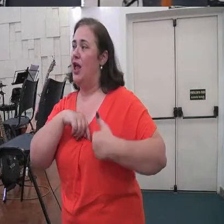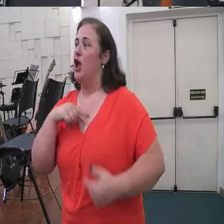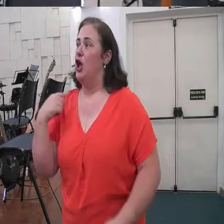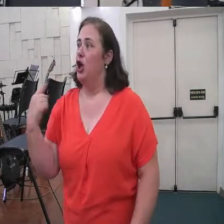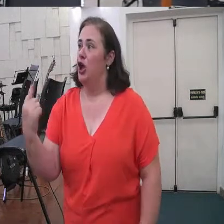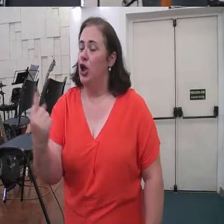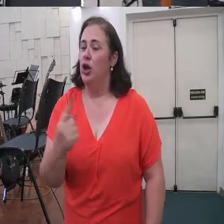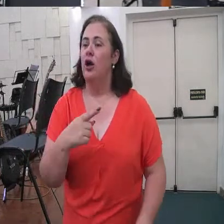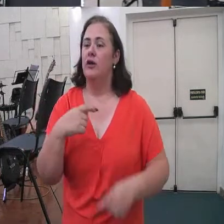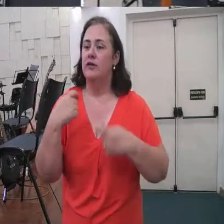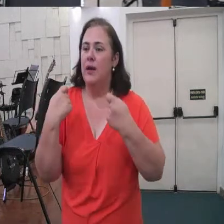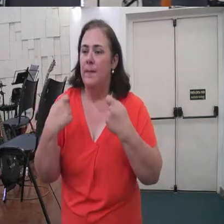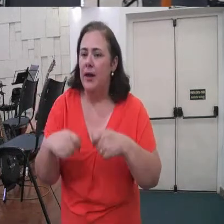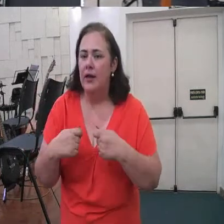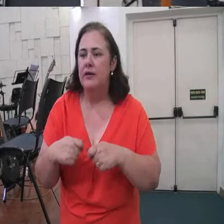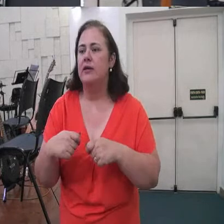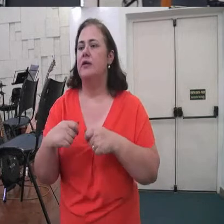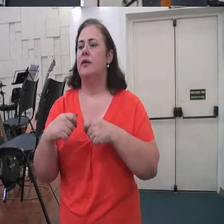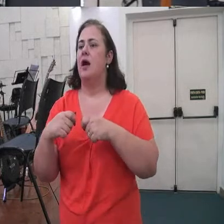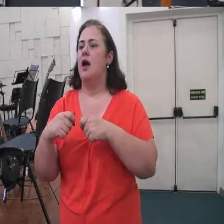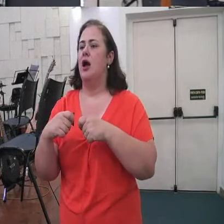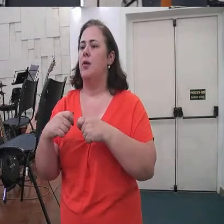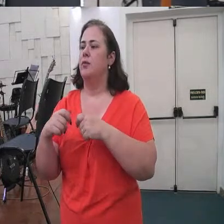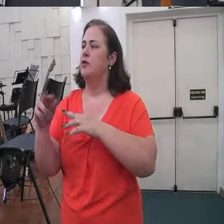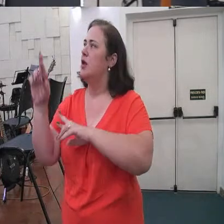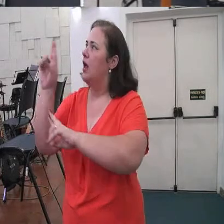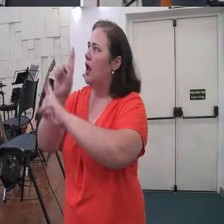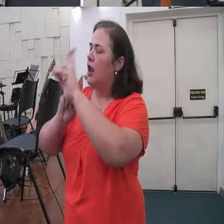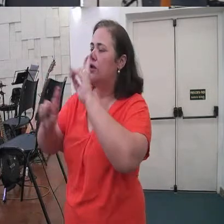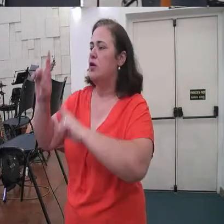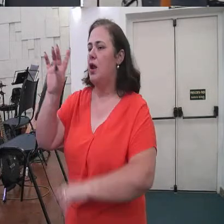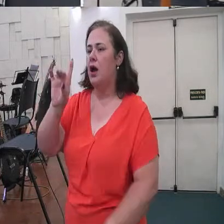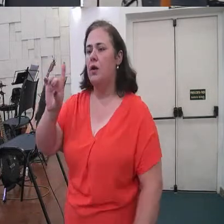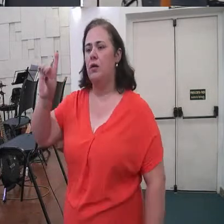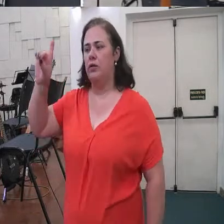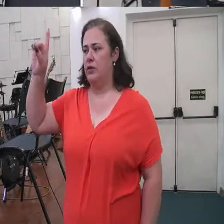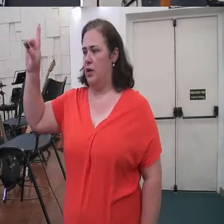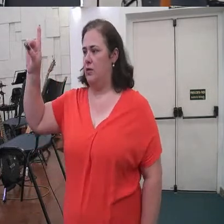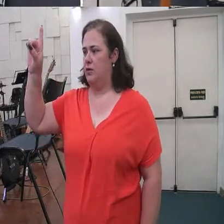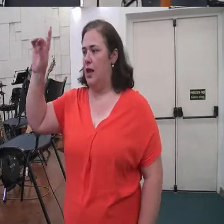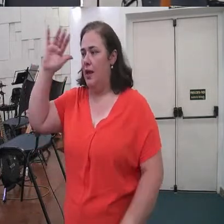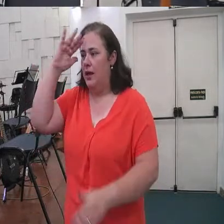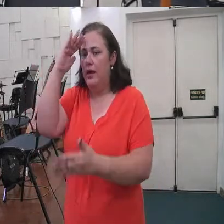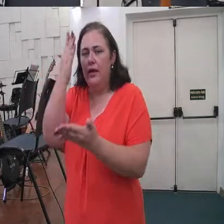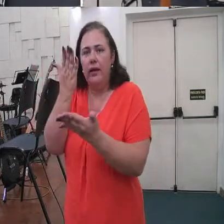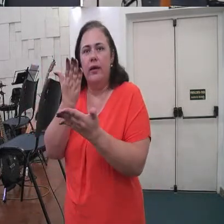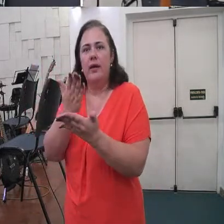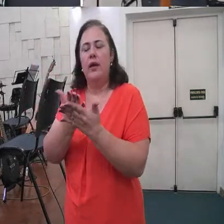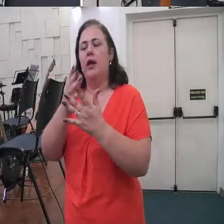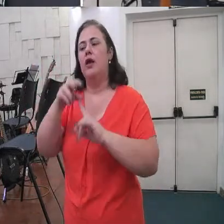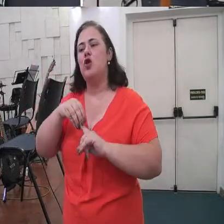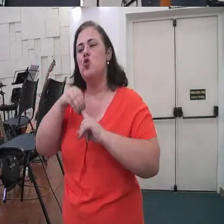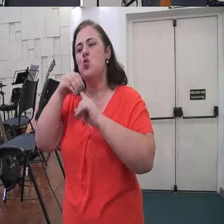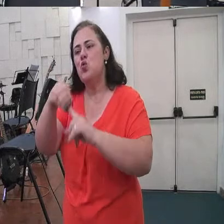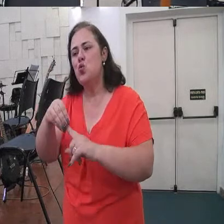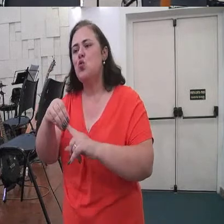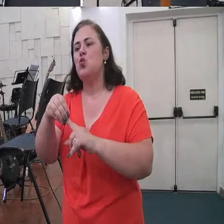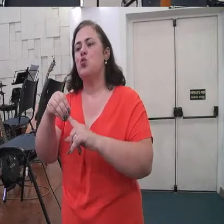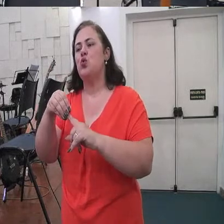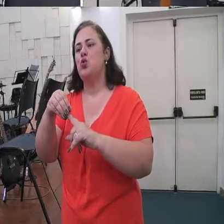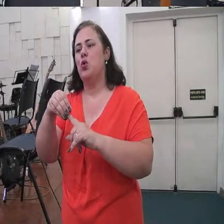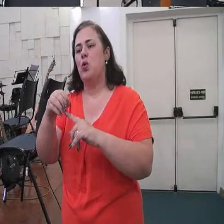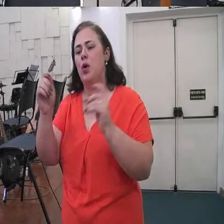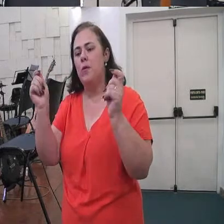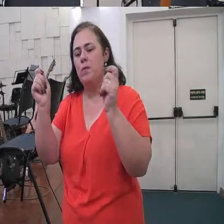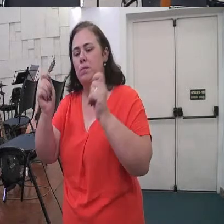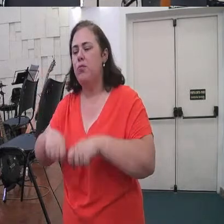que se aproxima de Deus creia que Ele existe e que se torna galardoador daqueles que o buscam. Que tipo de fé você